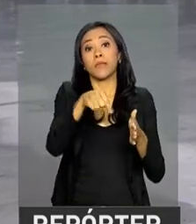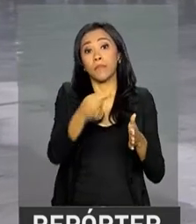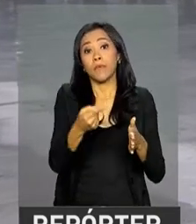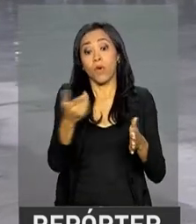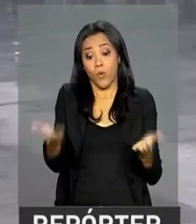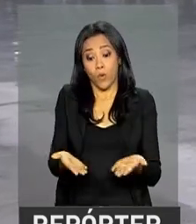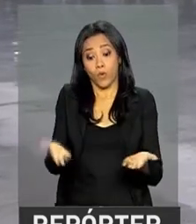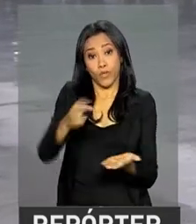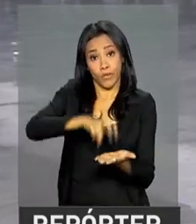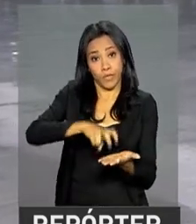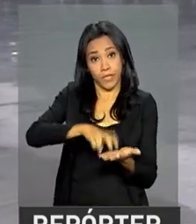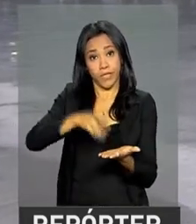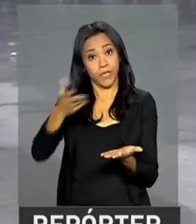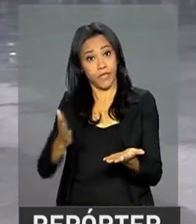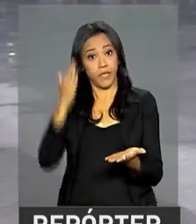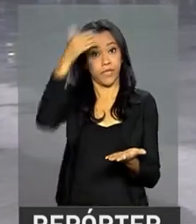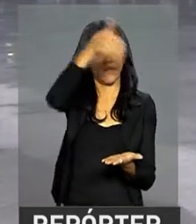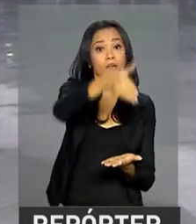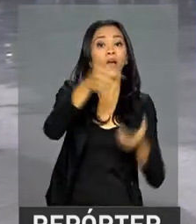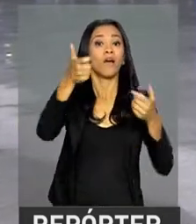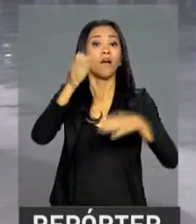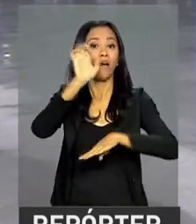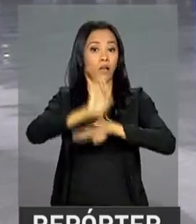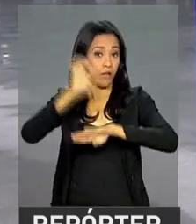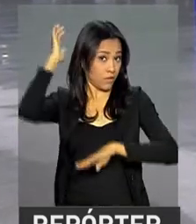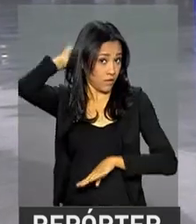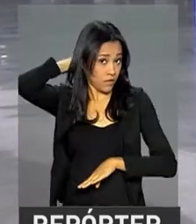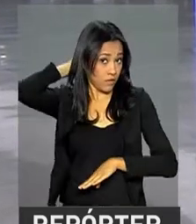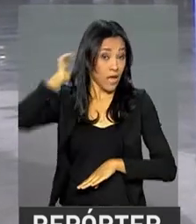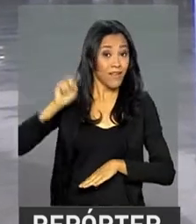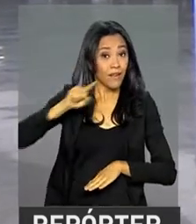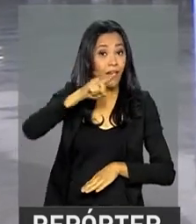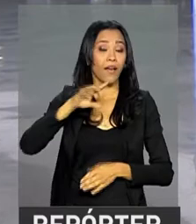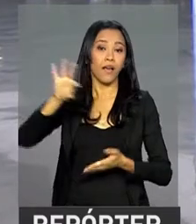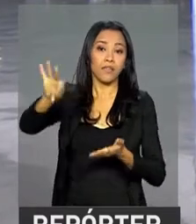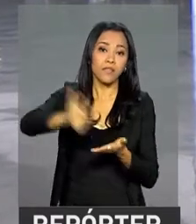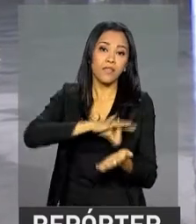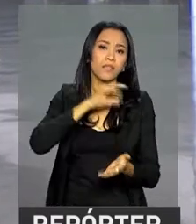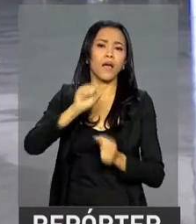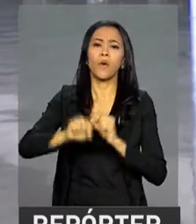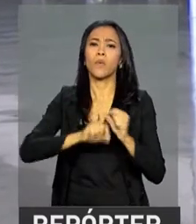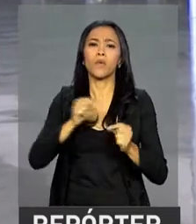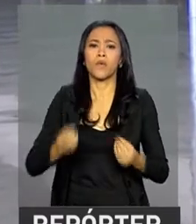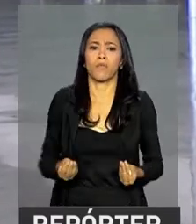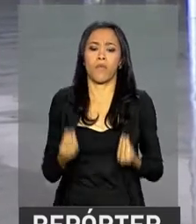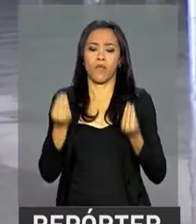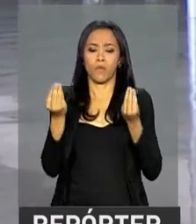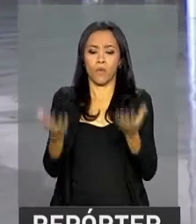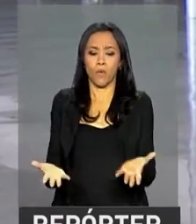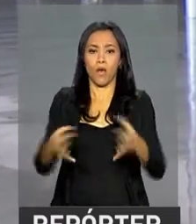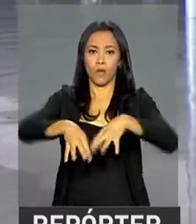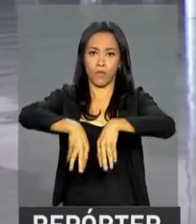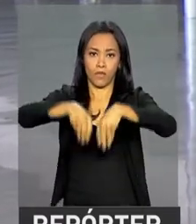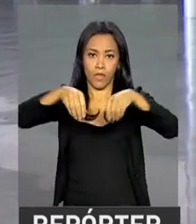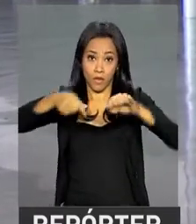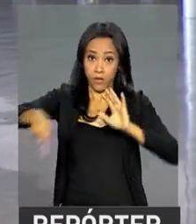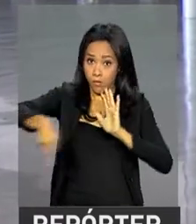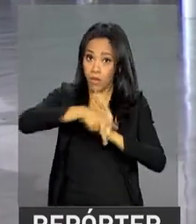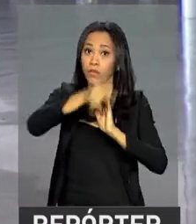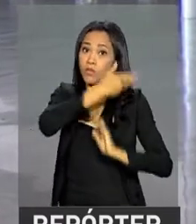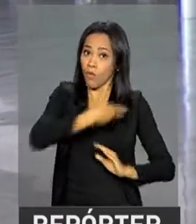do pará onde ele vai assinar em uma cerimônia um protocolo para a destinação de um terreno mantido pela união pra